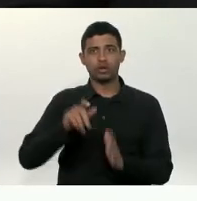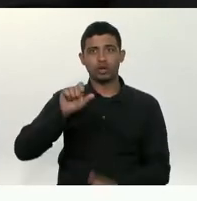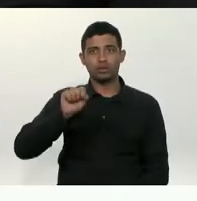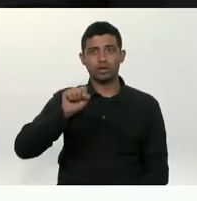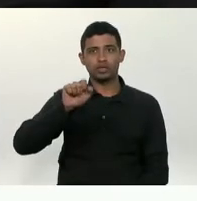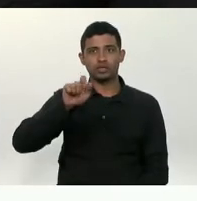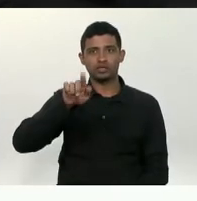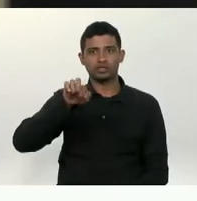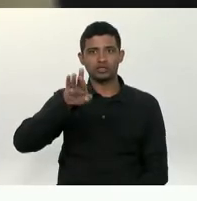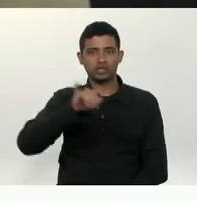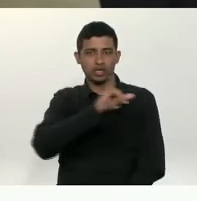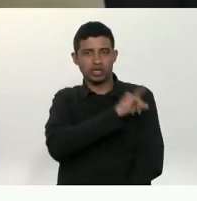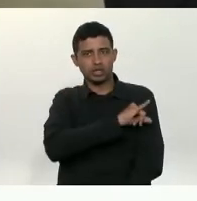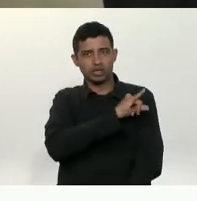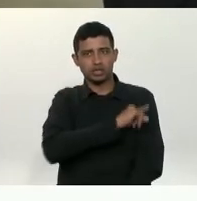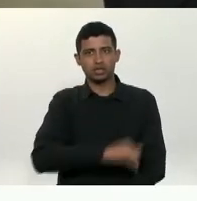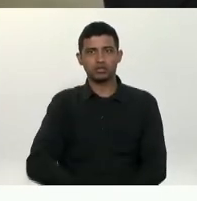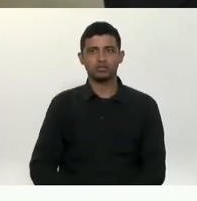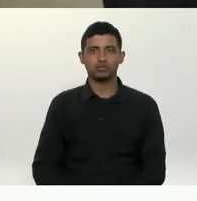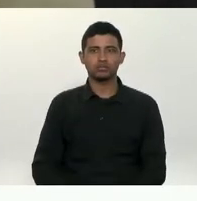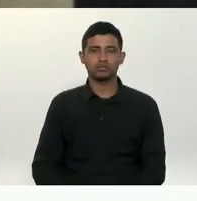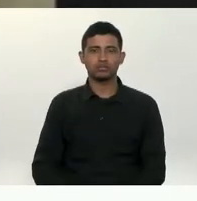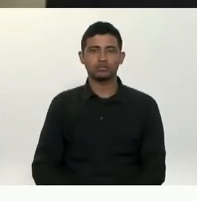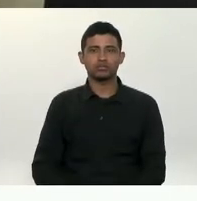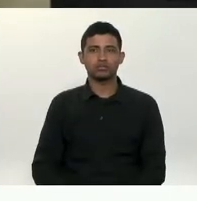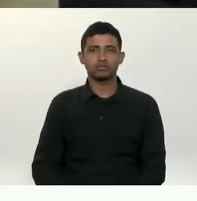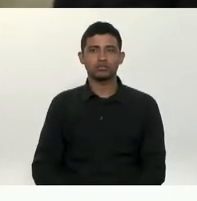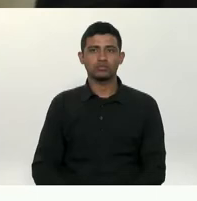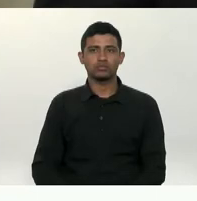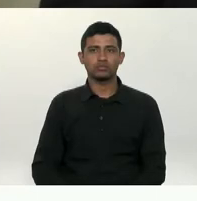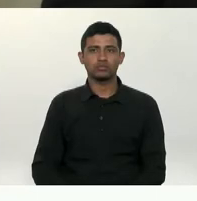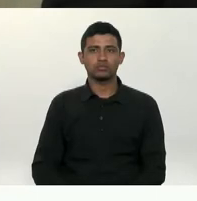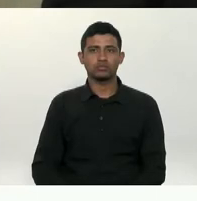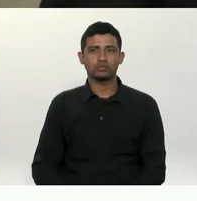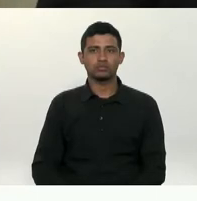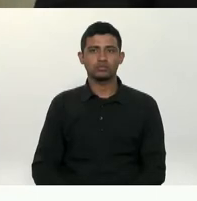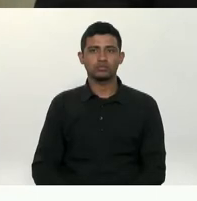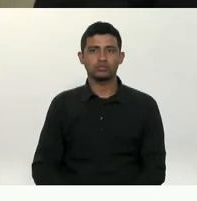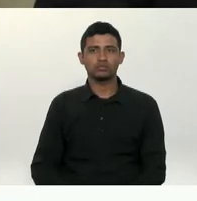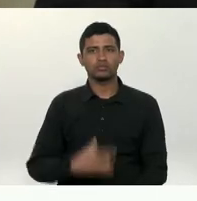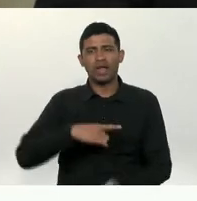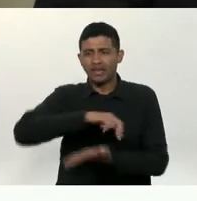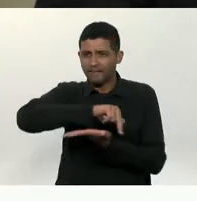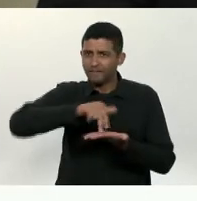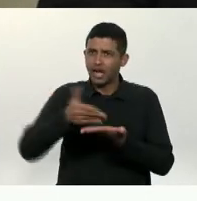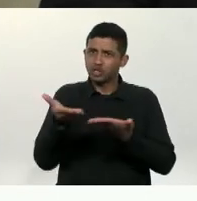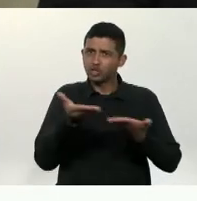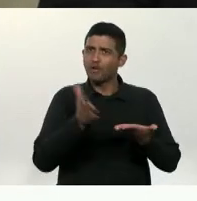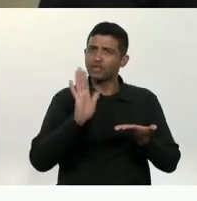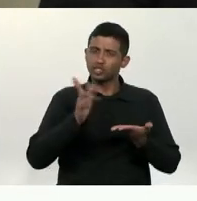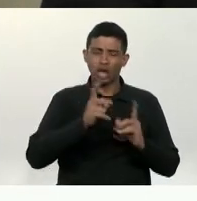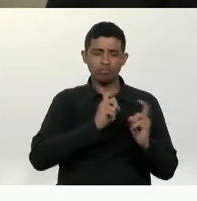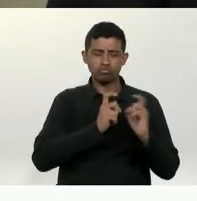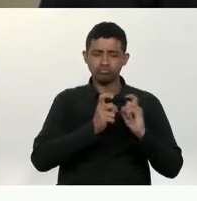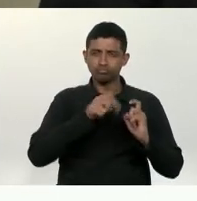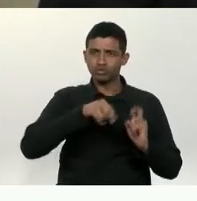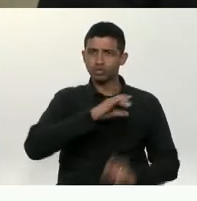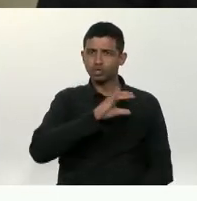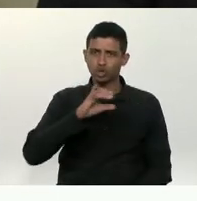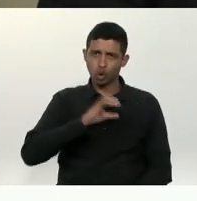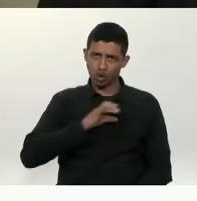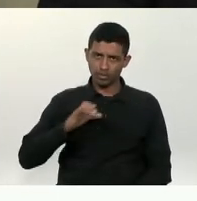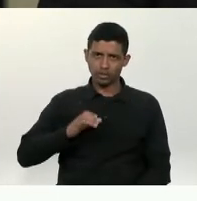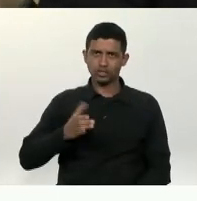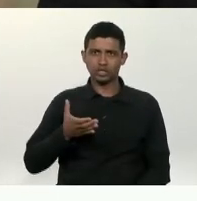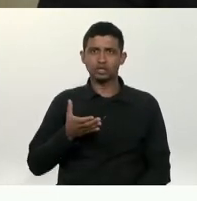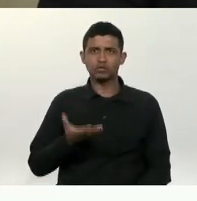Rio, não obstante as demais, os demais convites que já foram, inclusive, deliberados por essa comissão, no